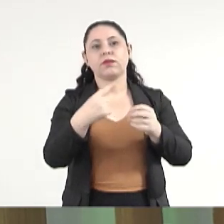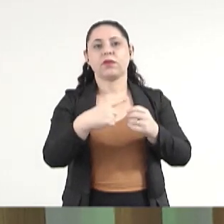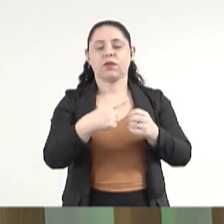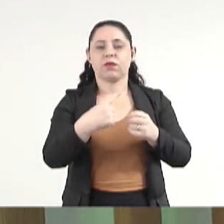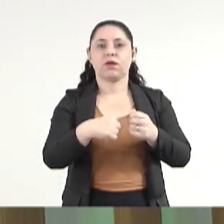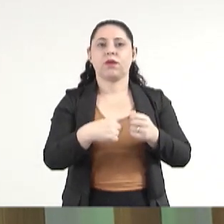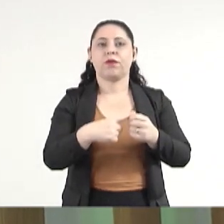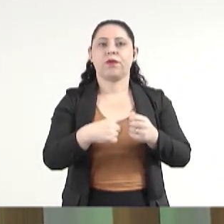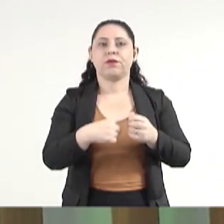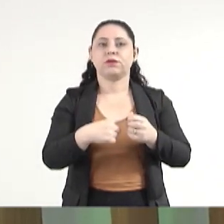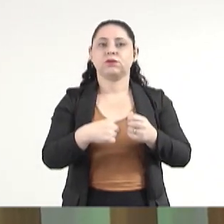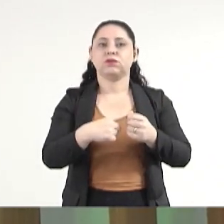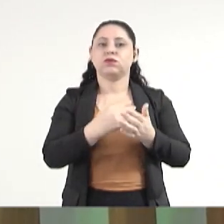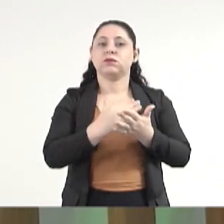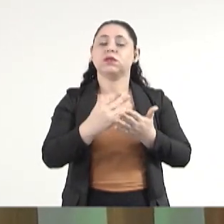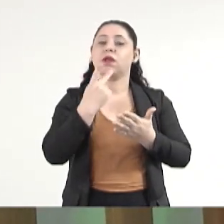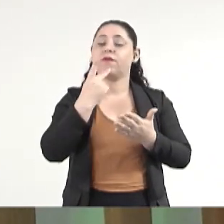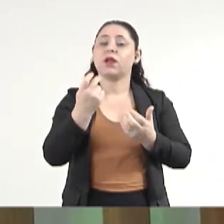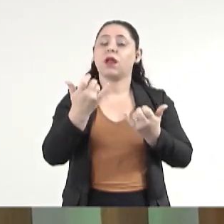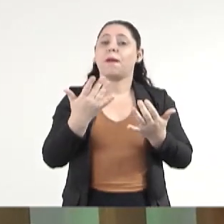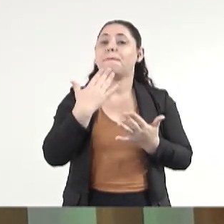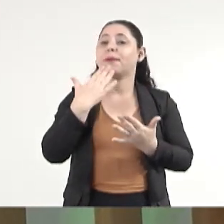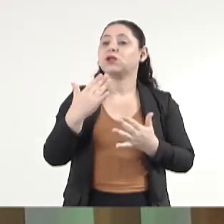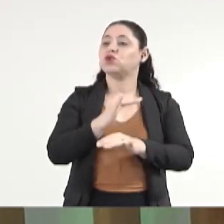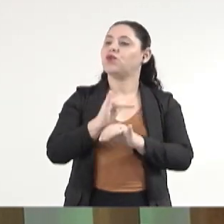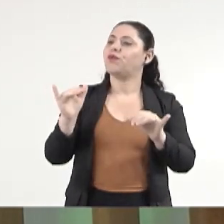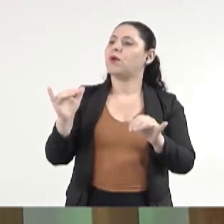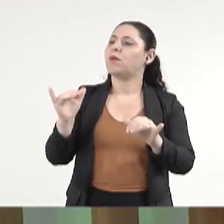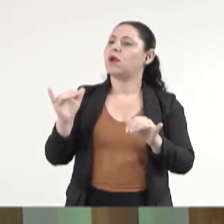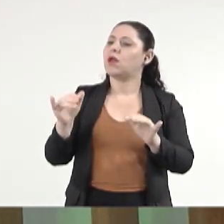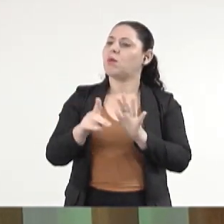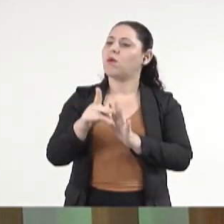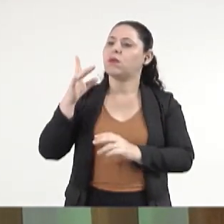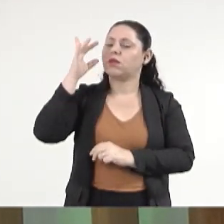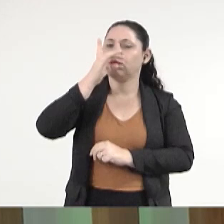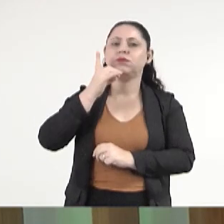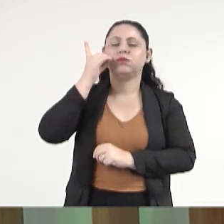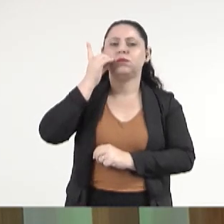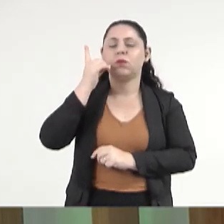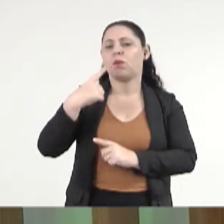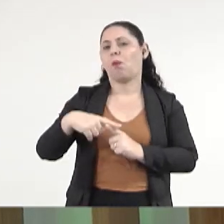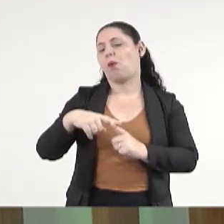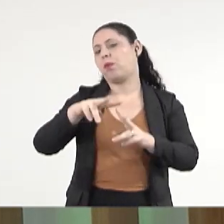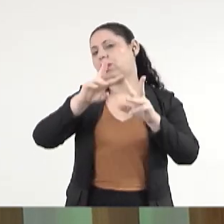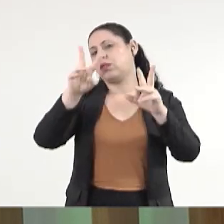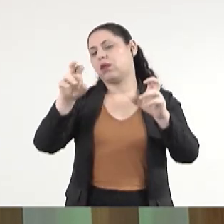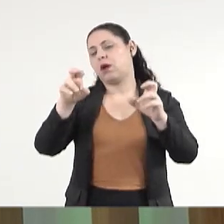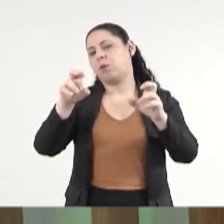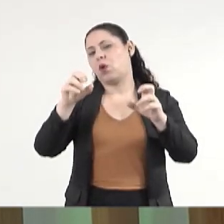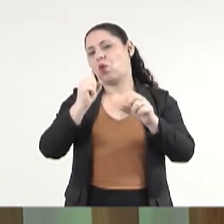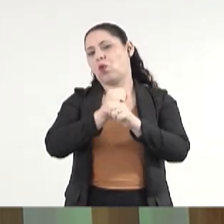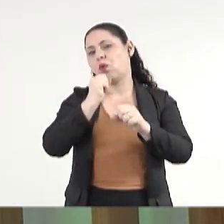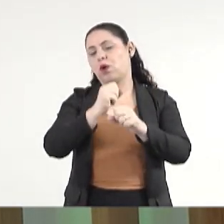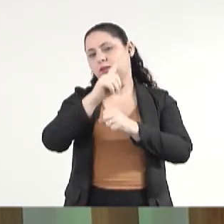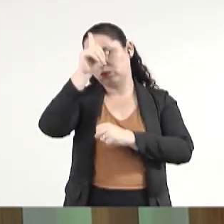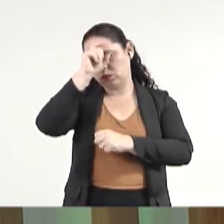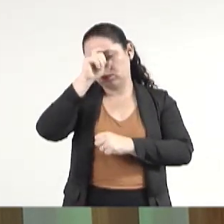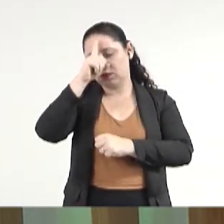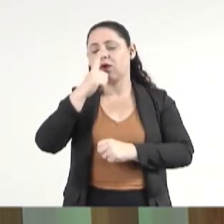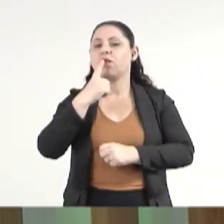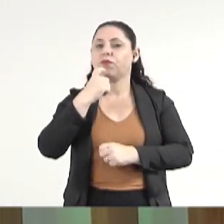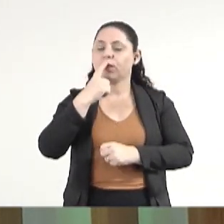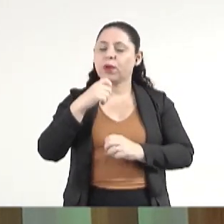específicas lá para o município. A gente começa falando sobre um pedido de informações da parlamentar sobre o andamento das obras do